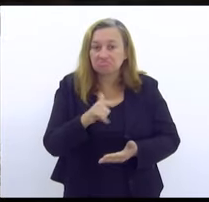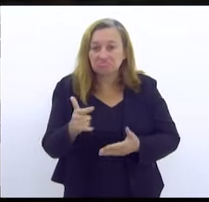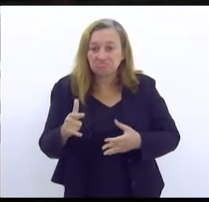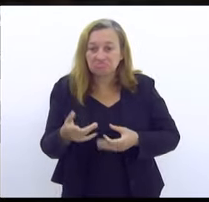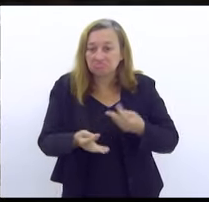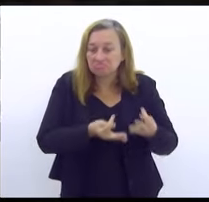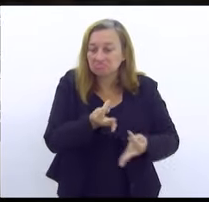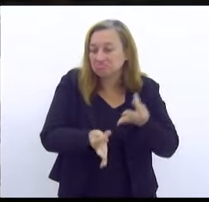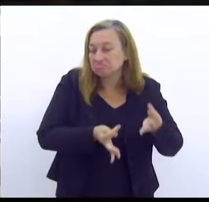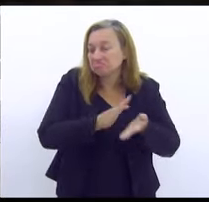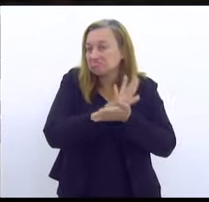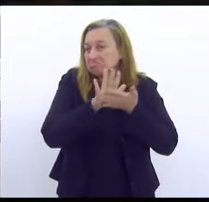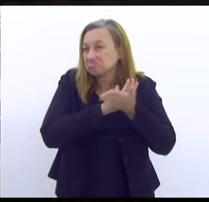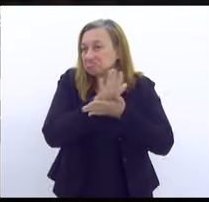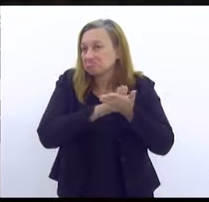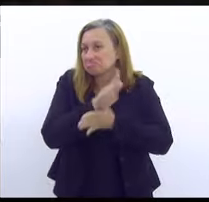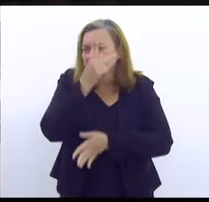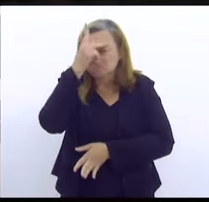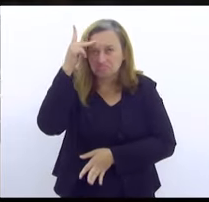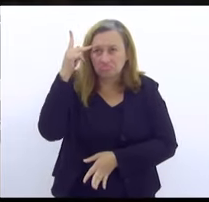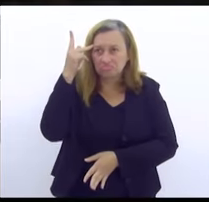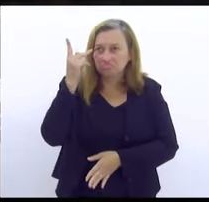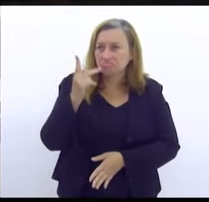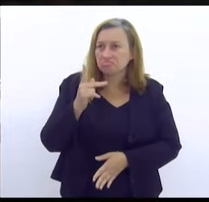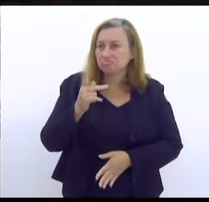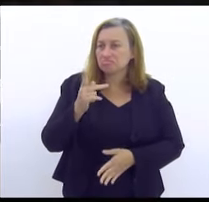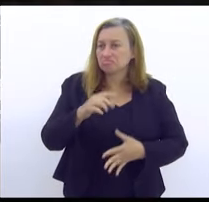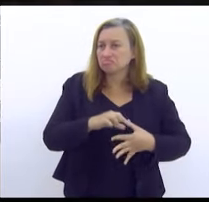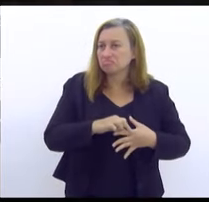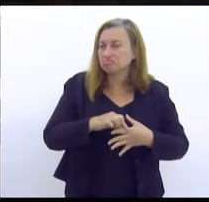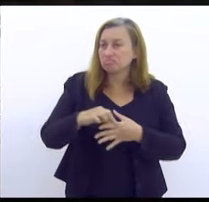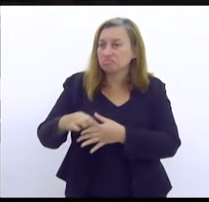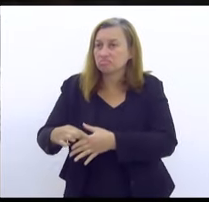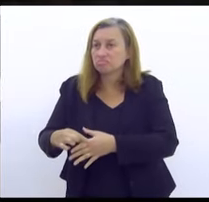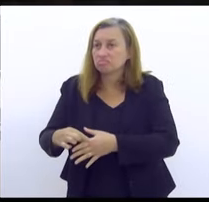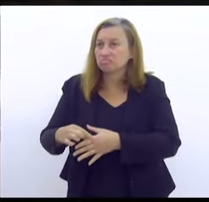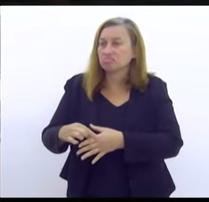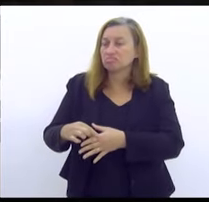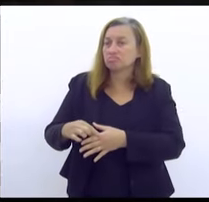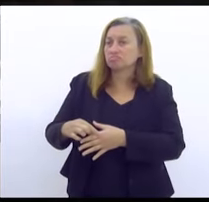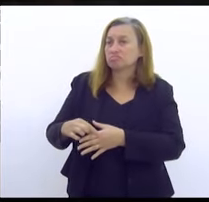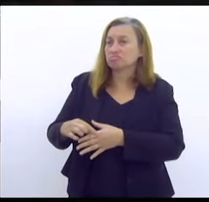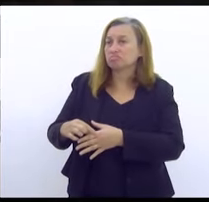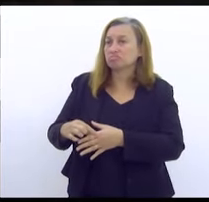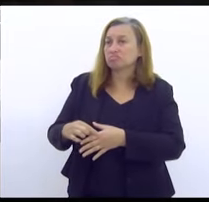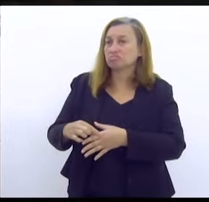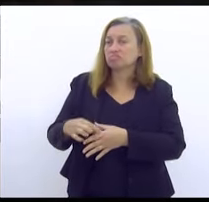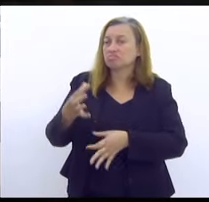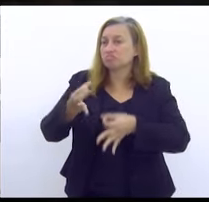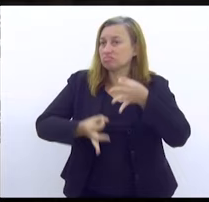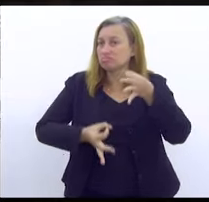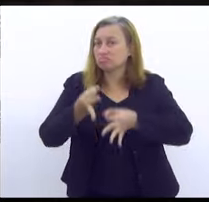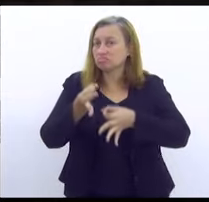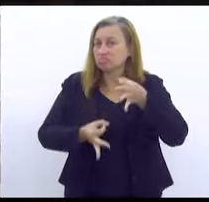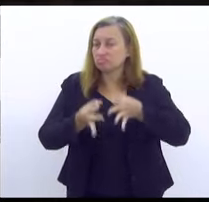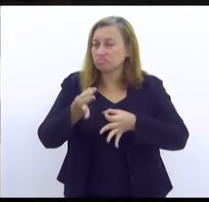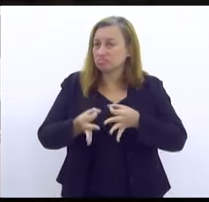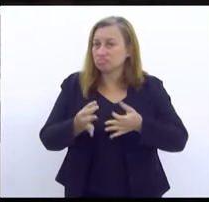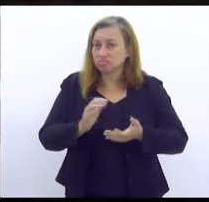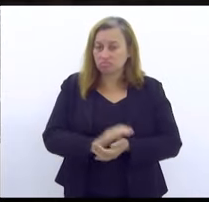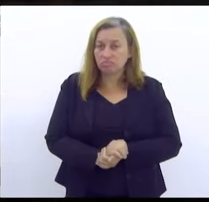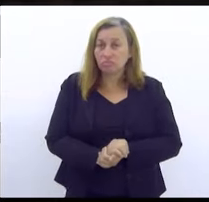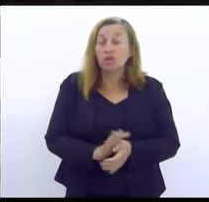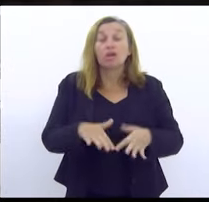tratamento, são pessoas que não são levadas a julgamento diante dos assassinatos. Então, tem